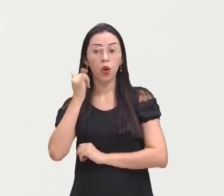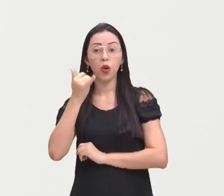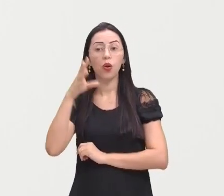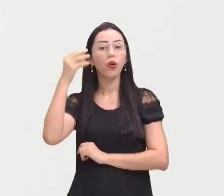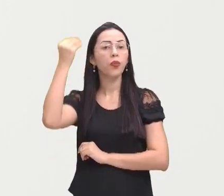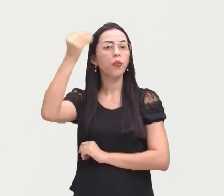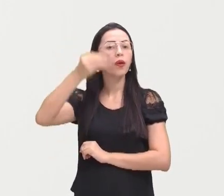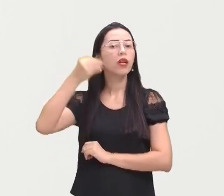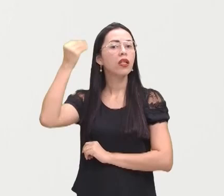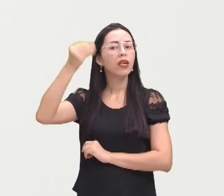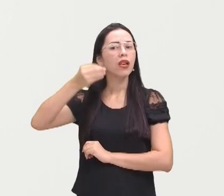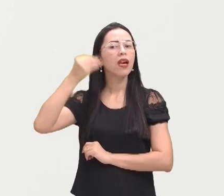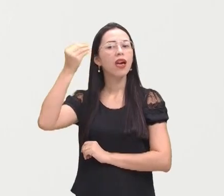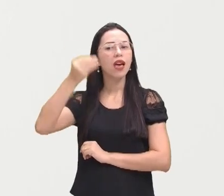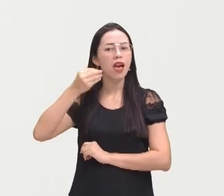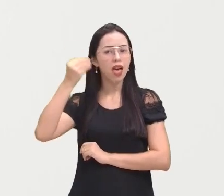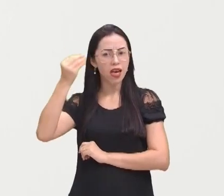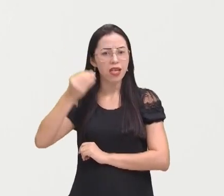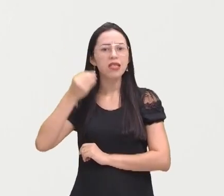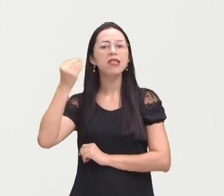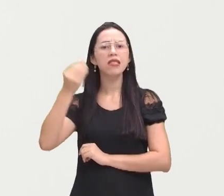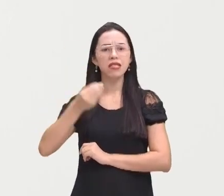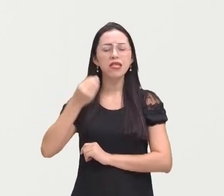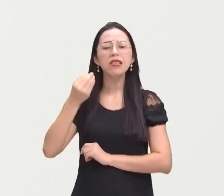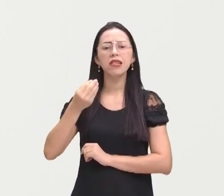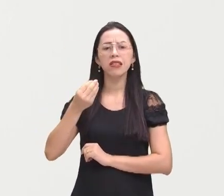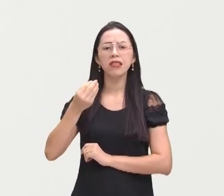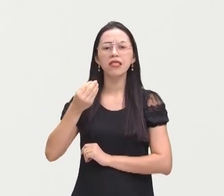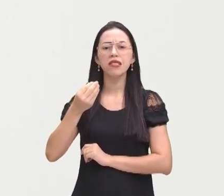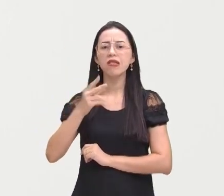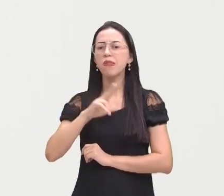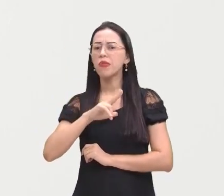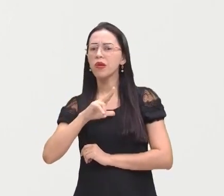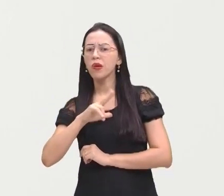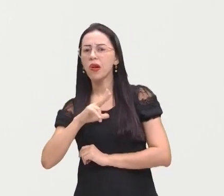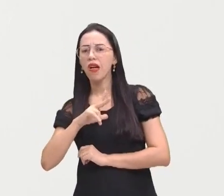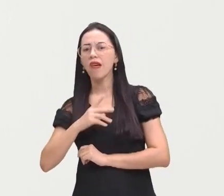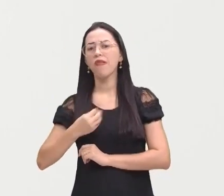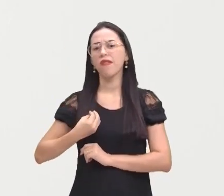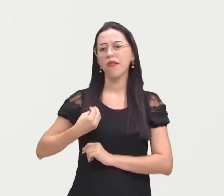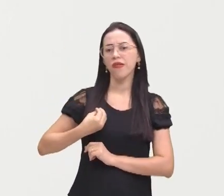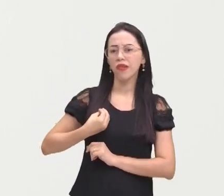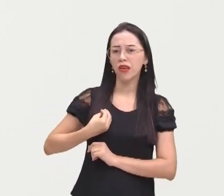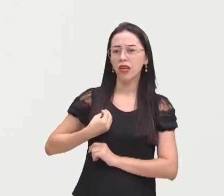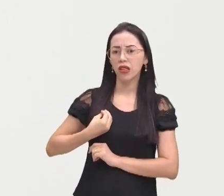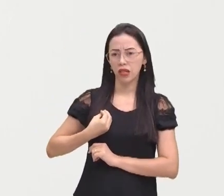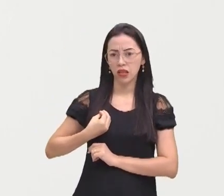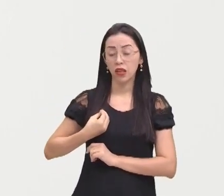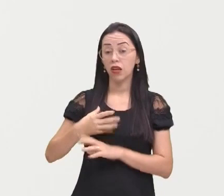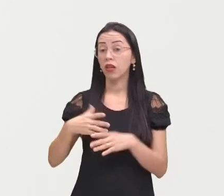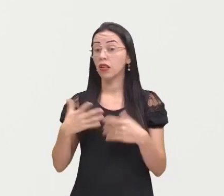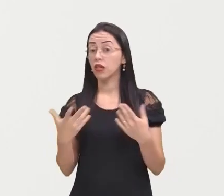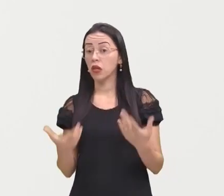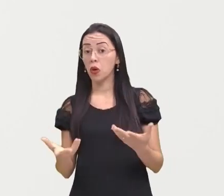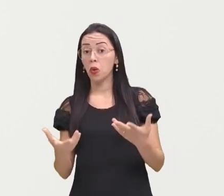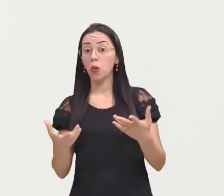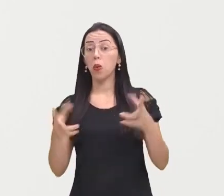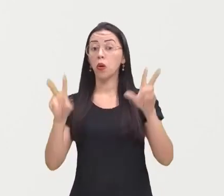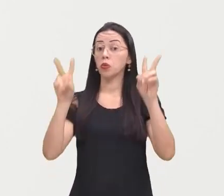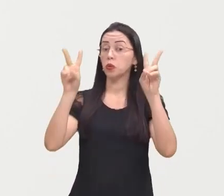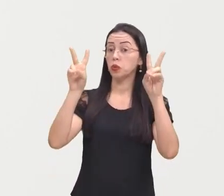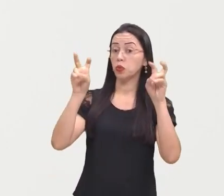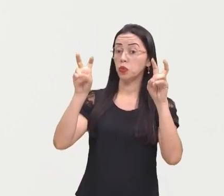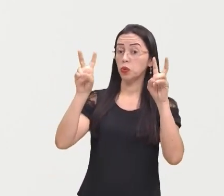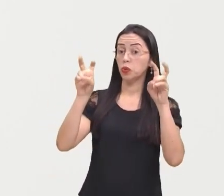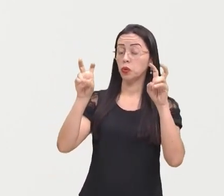de experiências vividas. Logo, o assunto é abordado sob